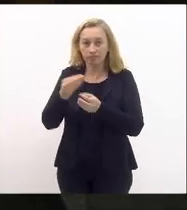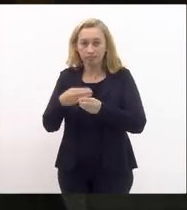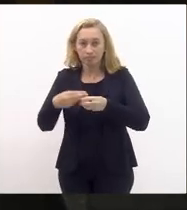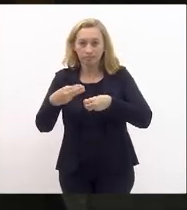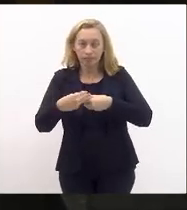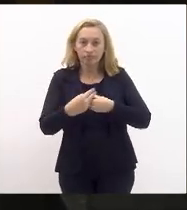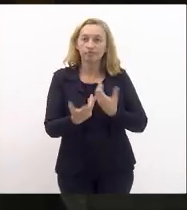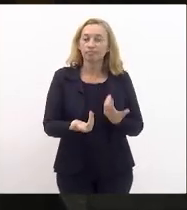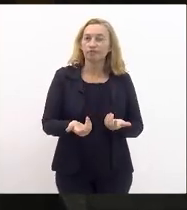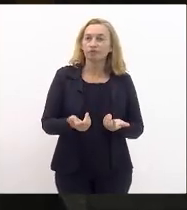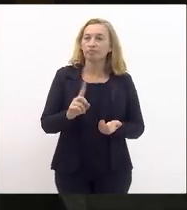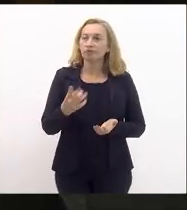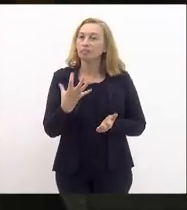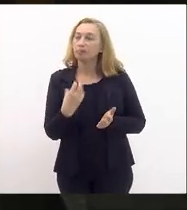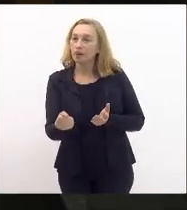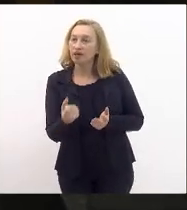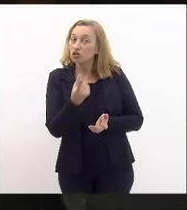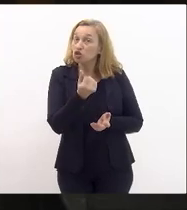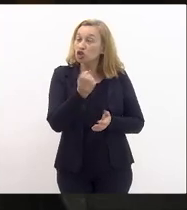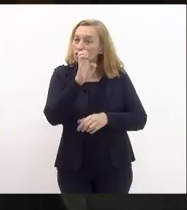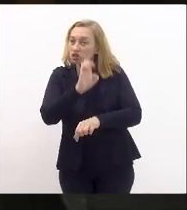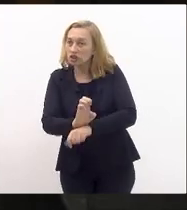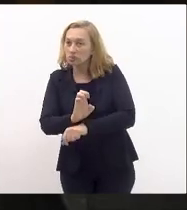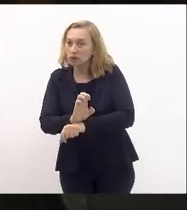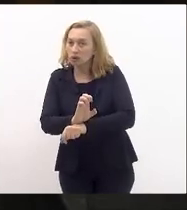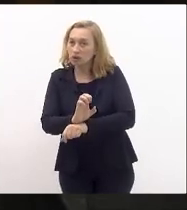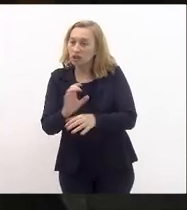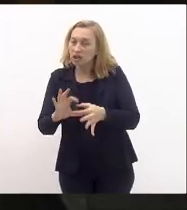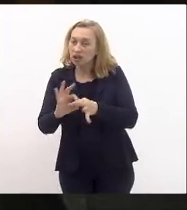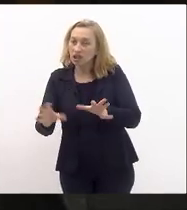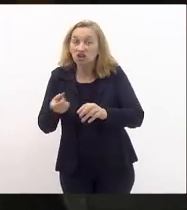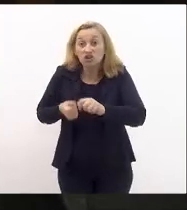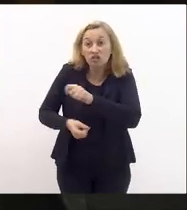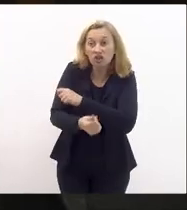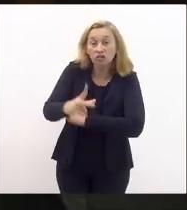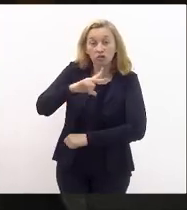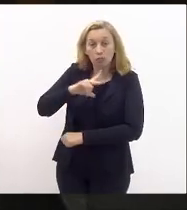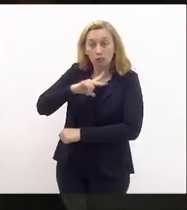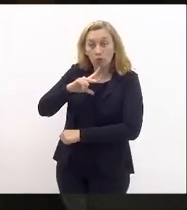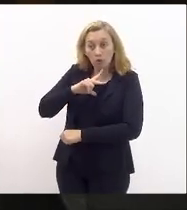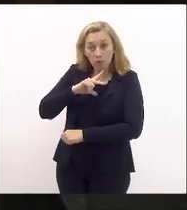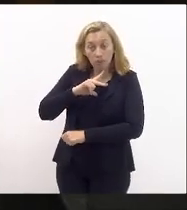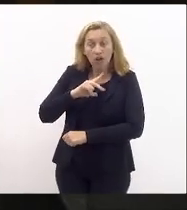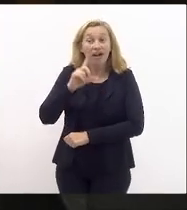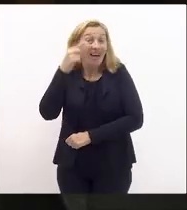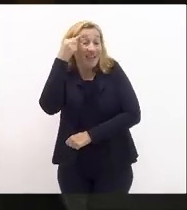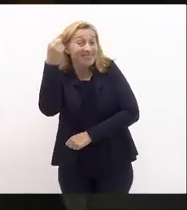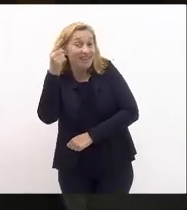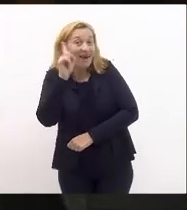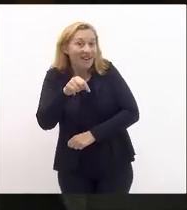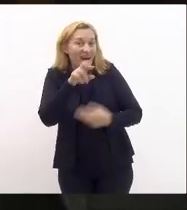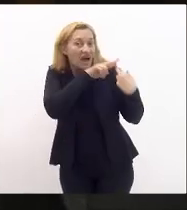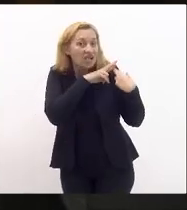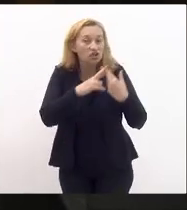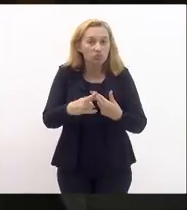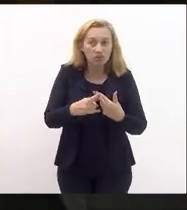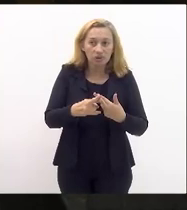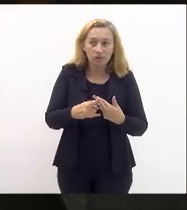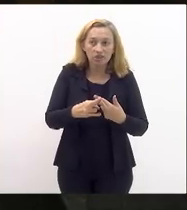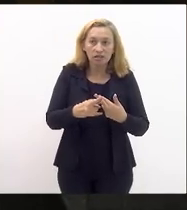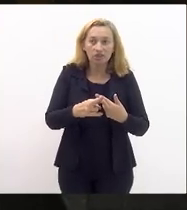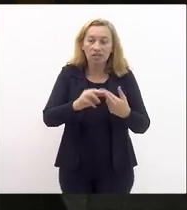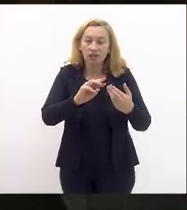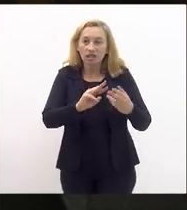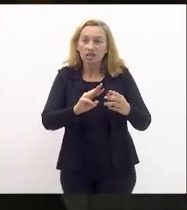que os municípios não peguem o dinheiro estadual e deixem de investir o seu próprio recurso. A ideia é a responsabilização